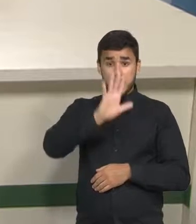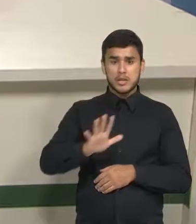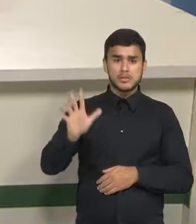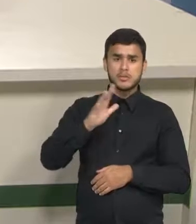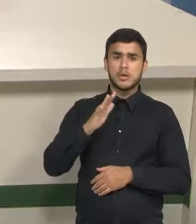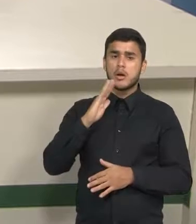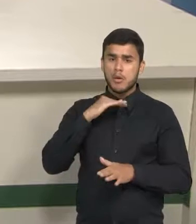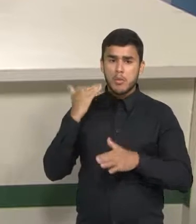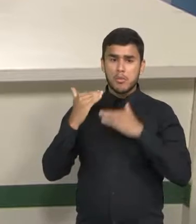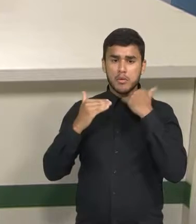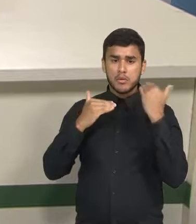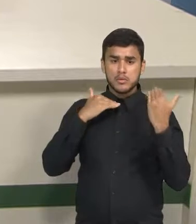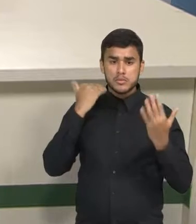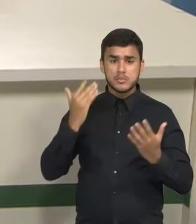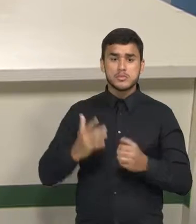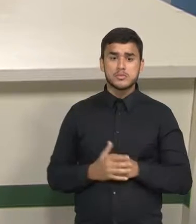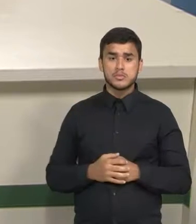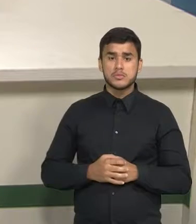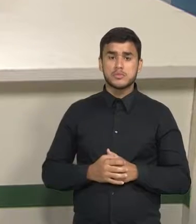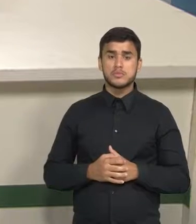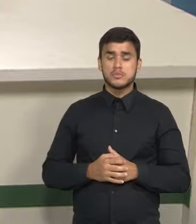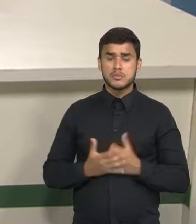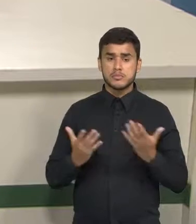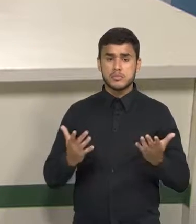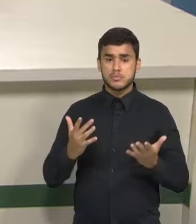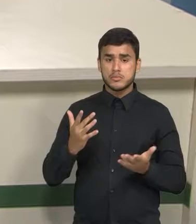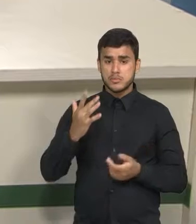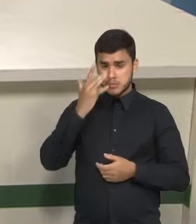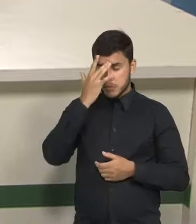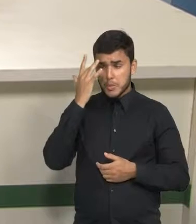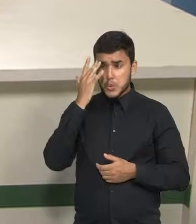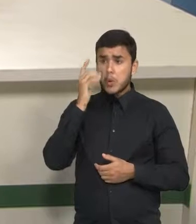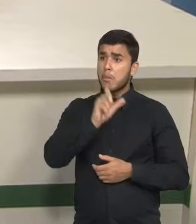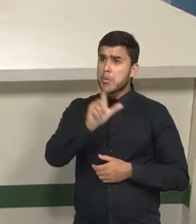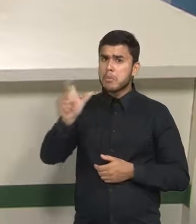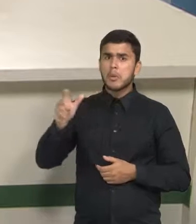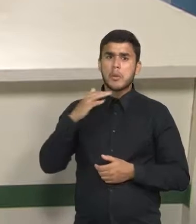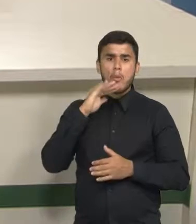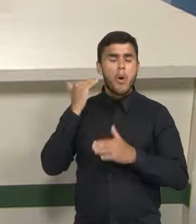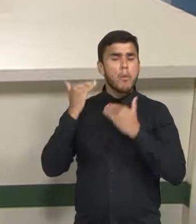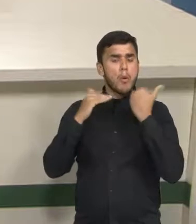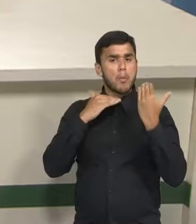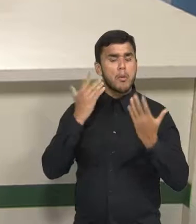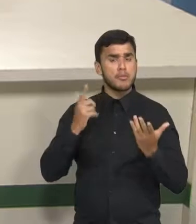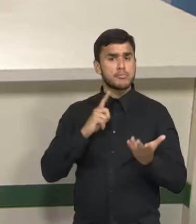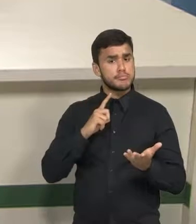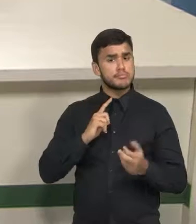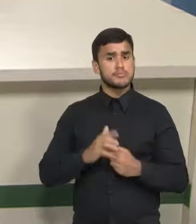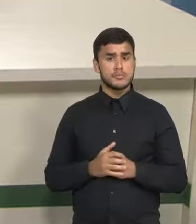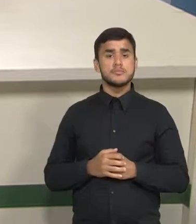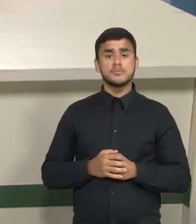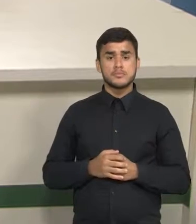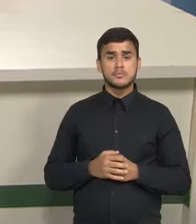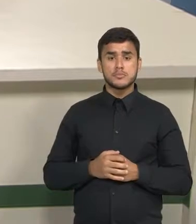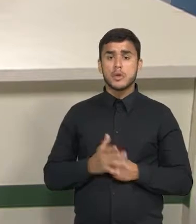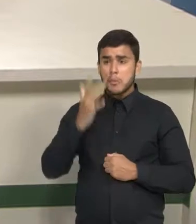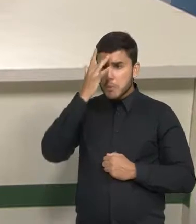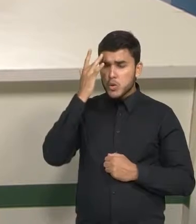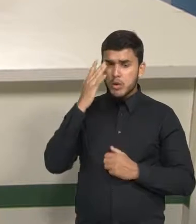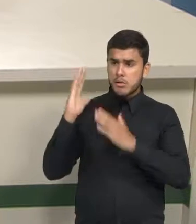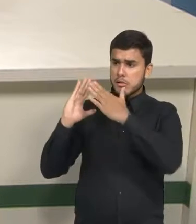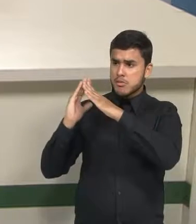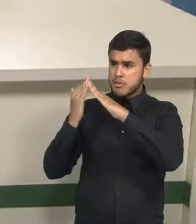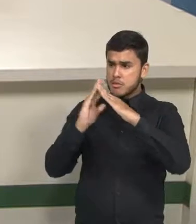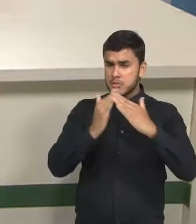guerra interna. O cidadão brasileiro comum está sendo morto. Quem não está sendo, o cidadão brasileiro pobre da periferia está